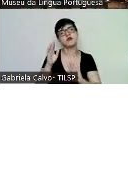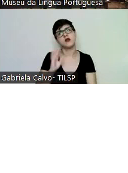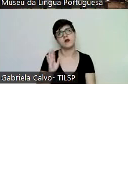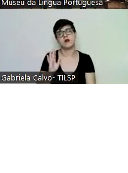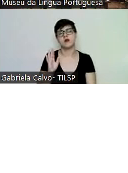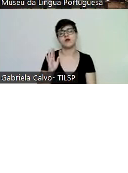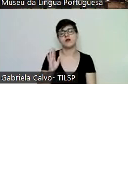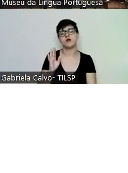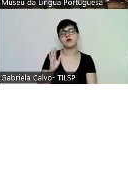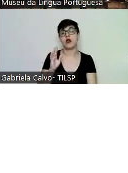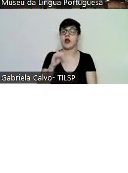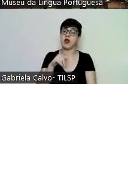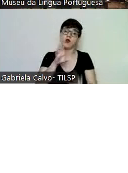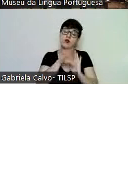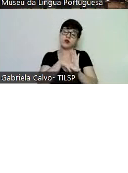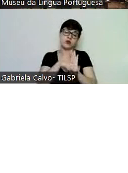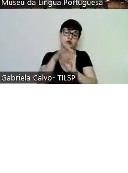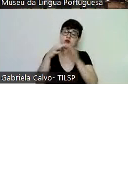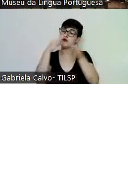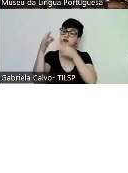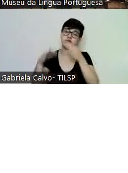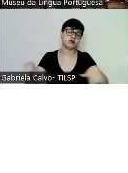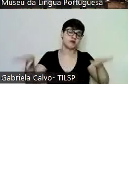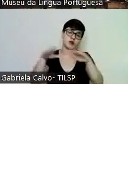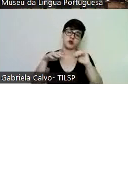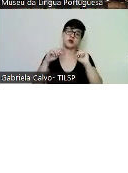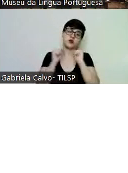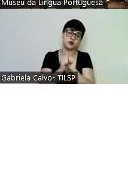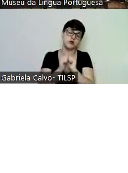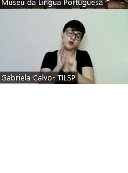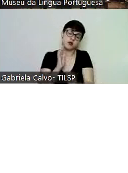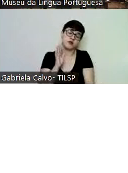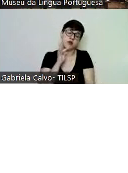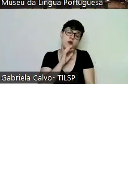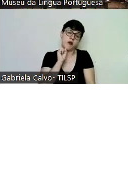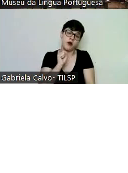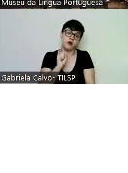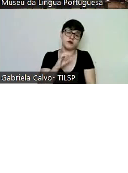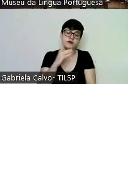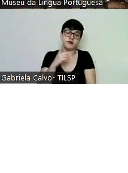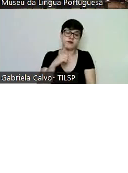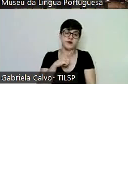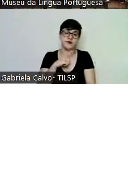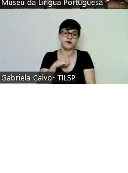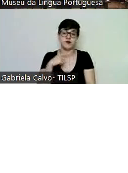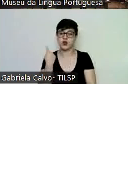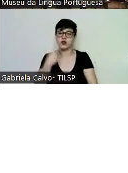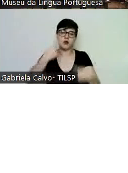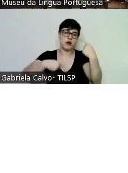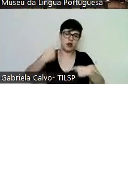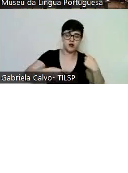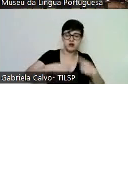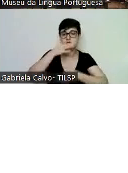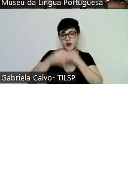gente acredita que a gente enfim trabalhou argilamente mas que Claro pode ser muito mais tensionada pelo nosso debate Então